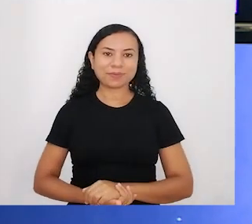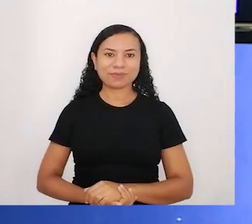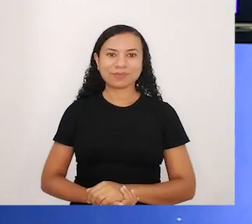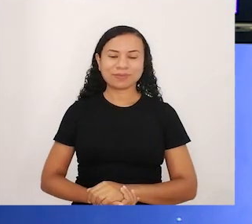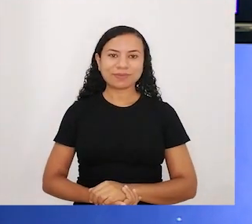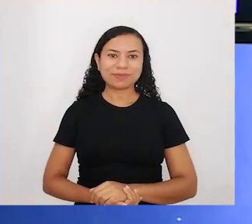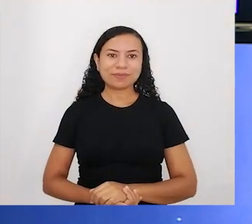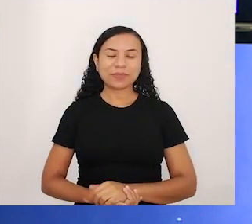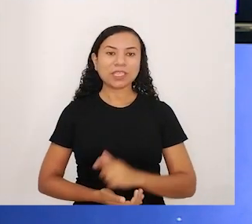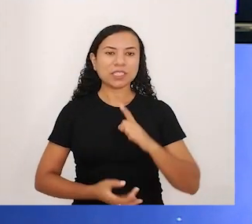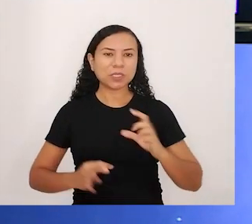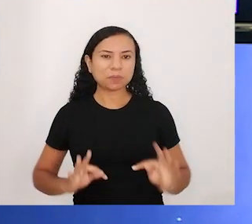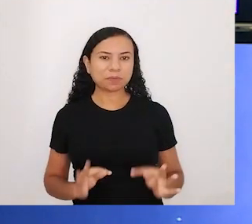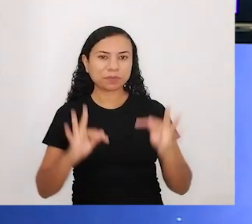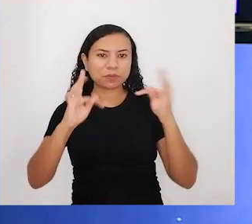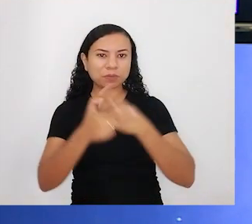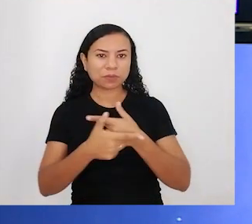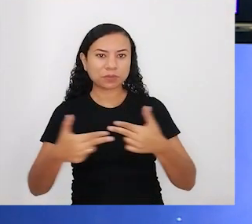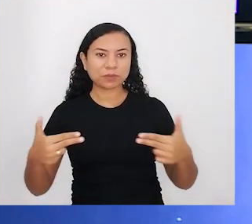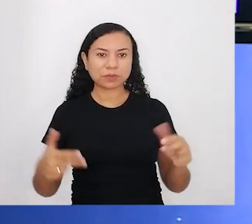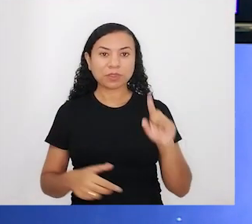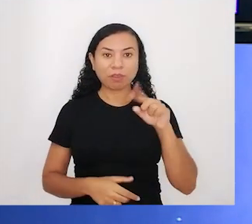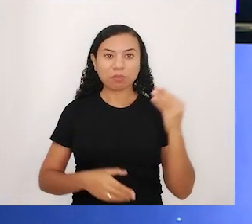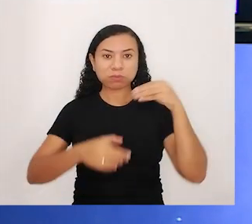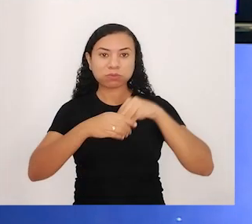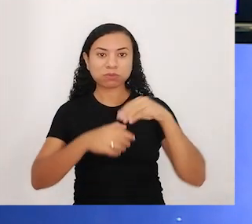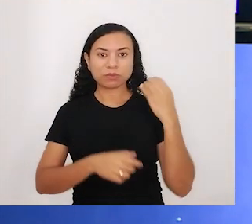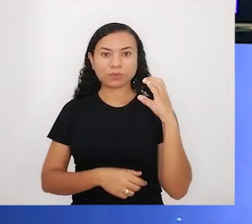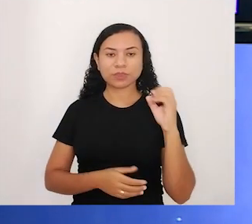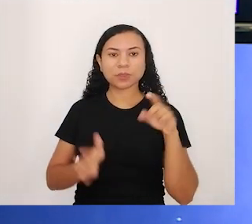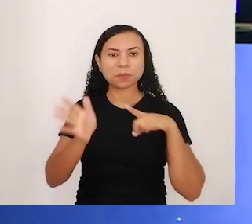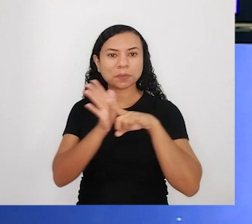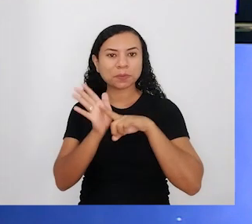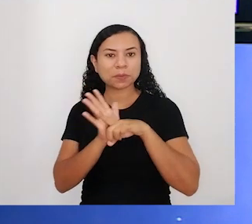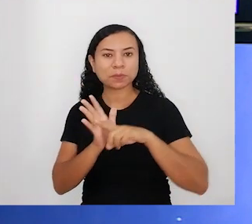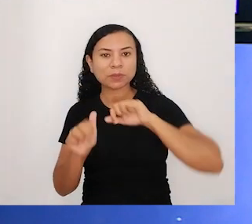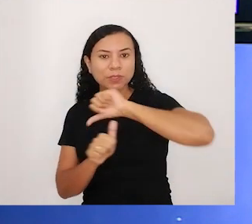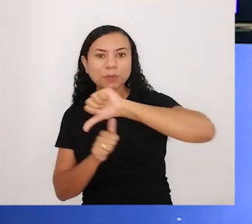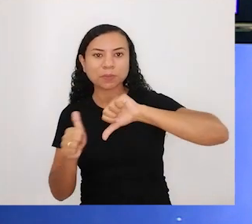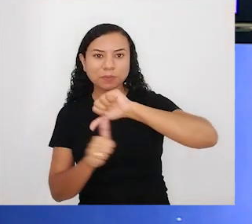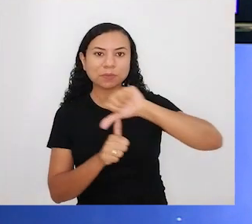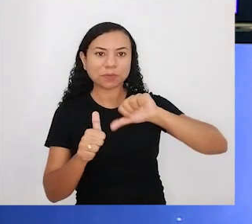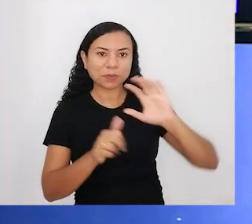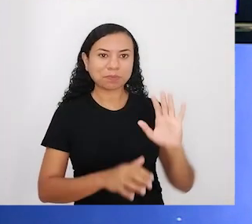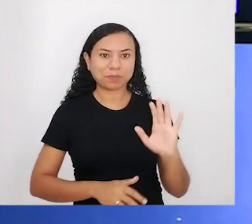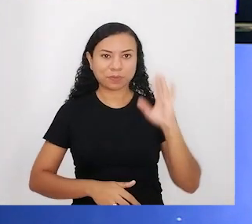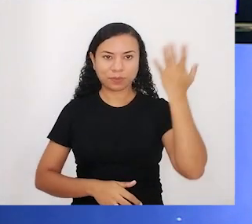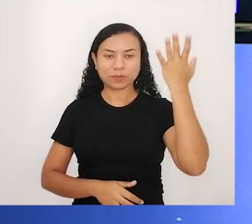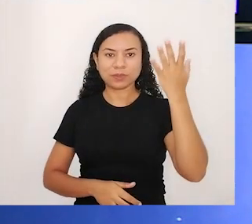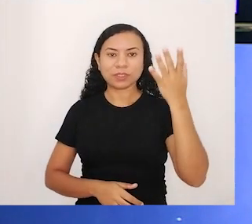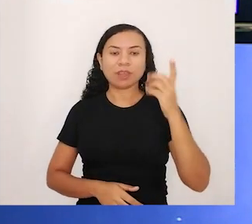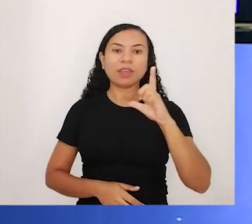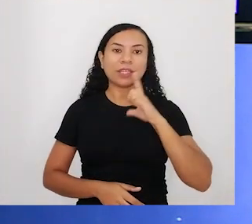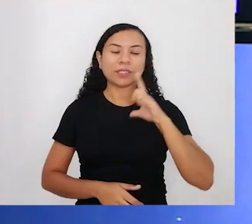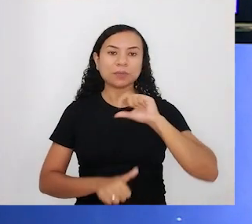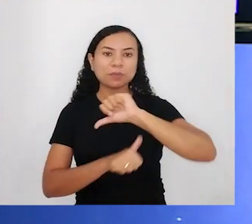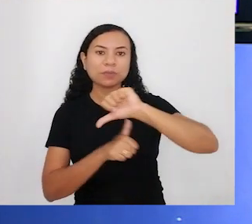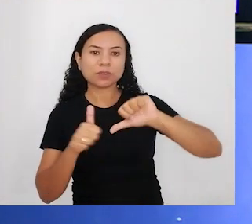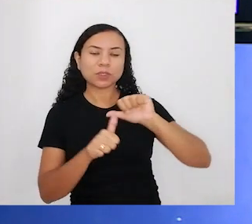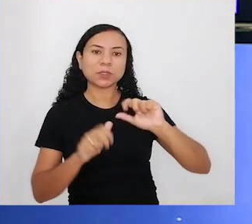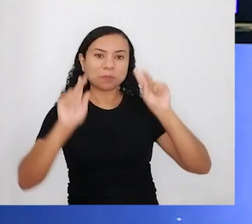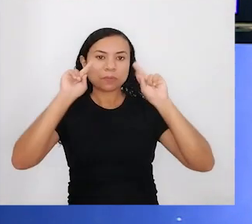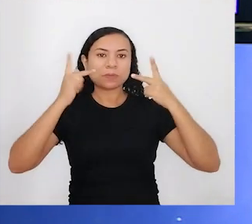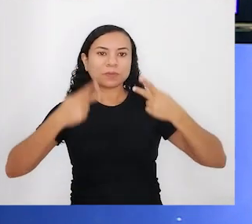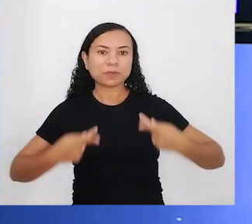A biotecnologia ela é o ramo da ciência que estuda as alterações. Essas alterações são relacionadas a seres vivos, ou